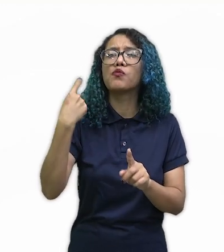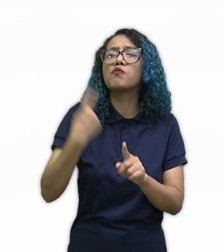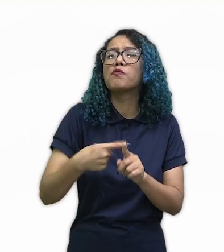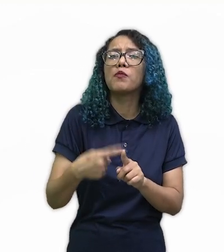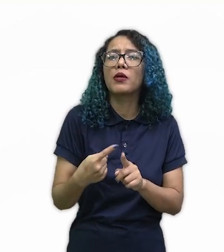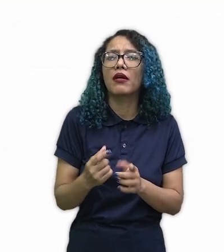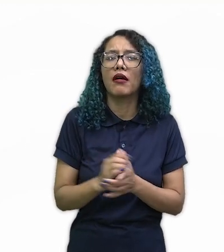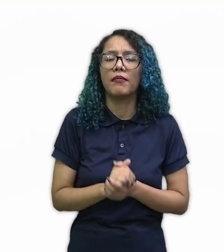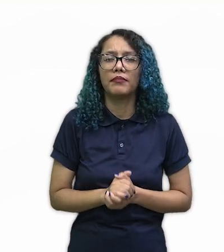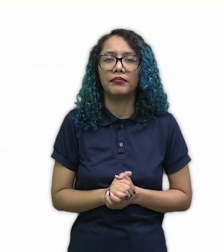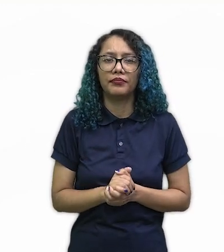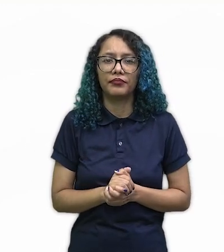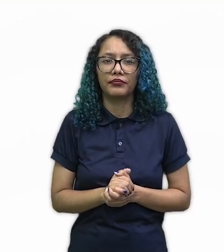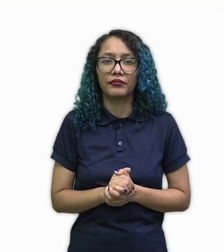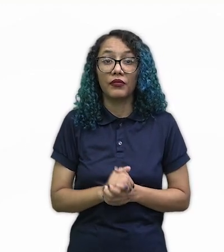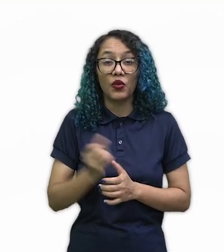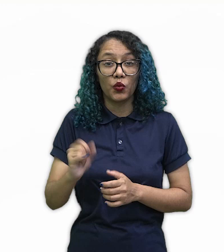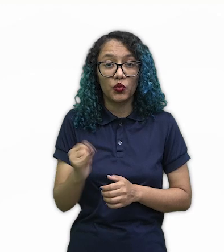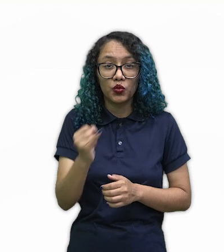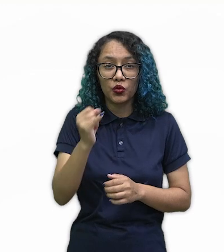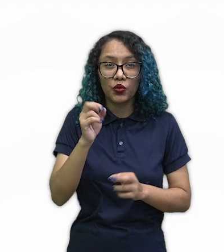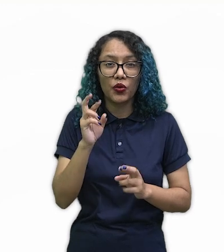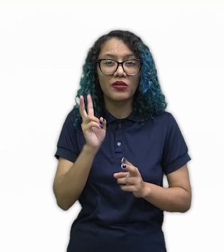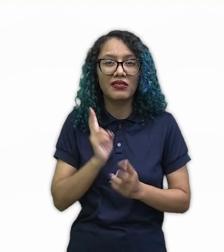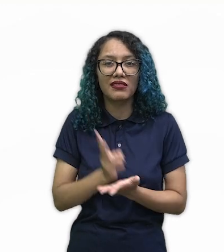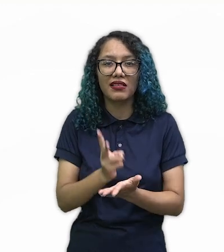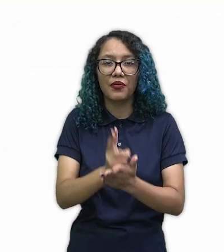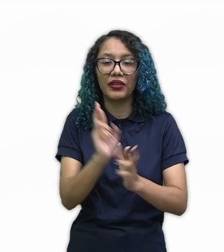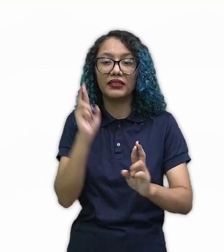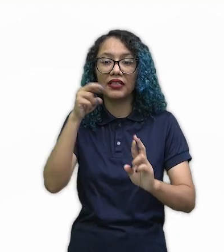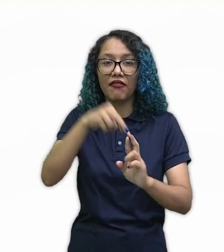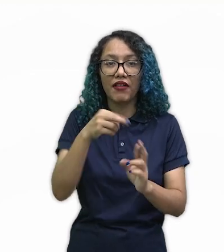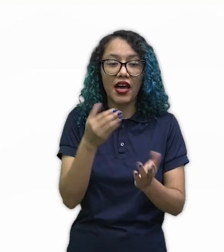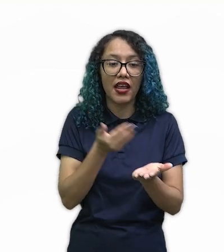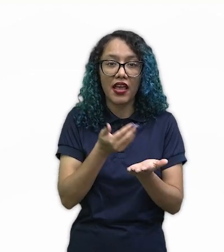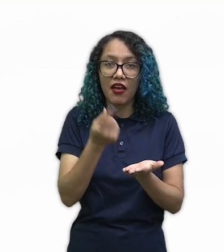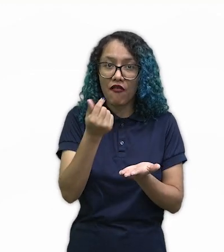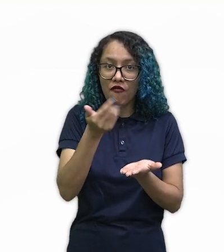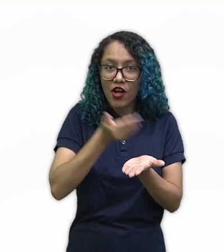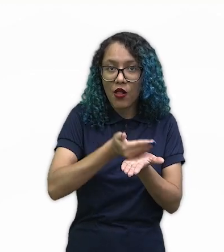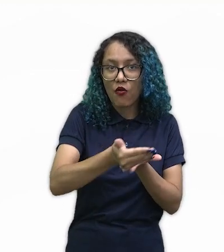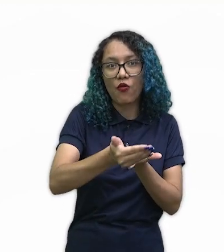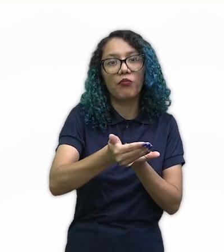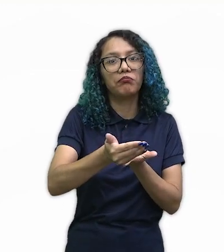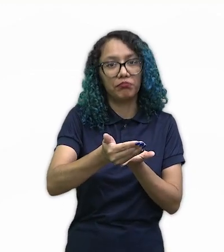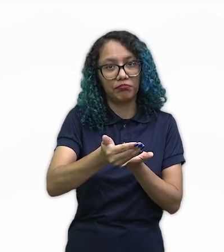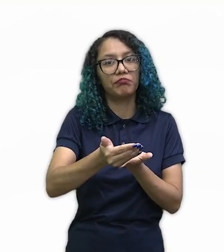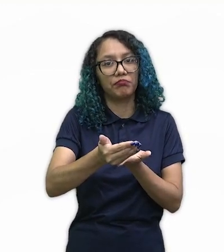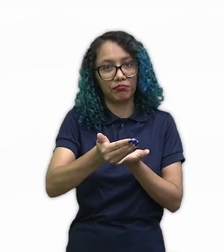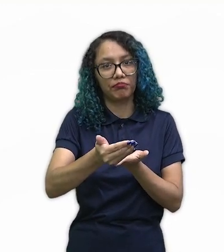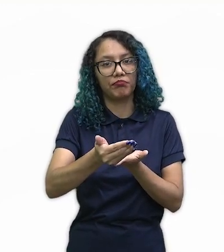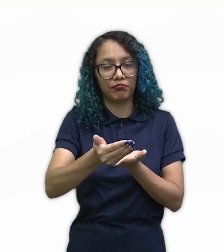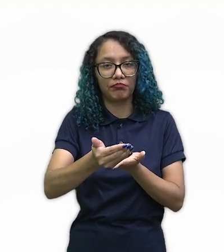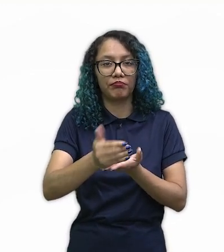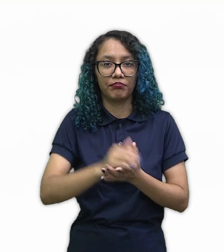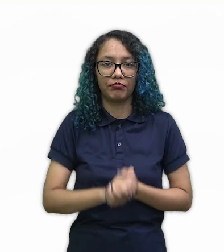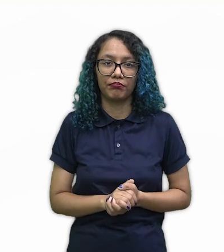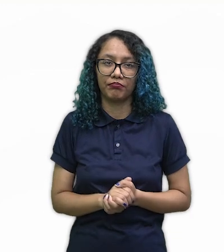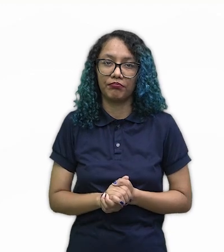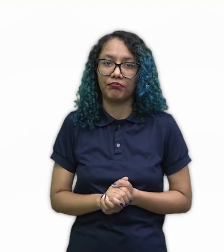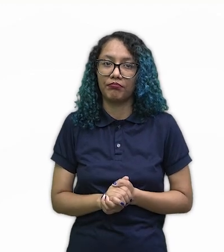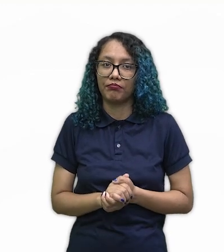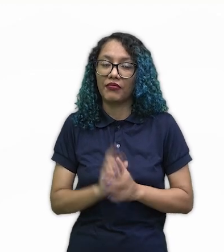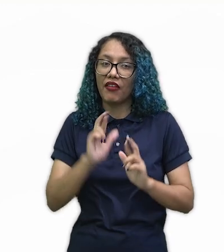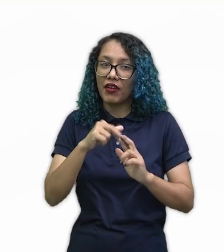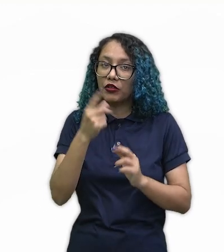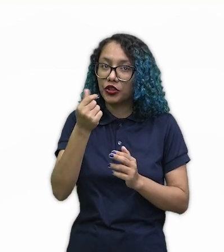Justamente porque os juros sempre serão cobrados em cima do valor inicial, em cima do valor do